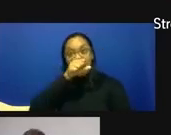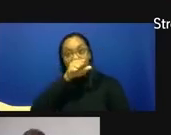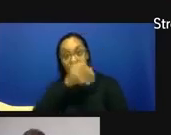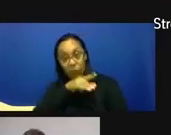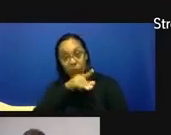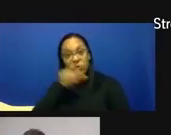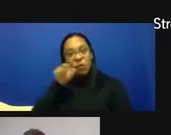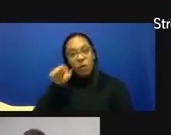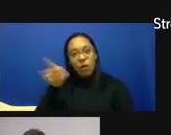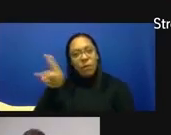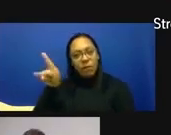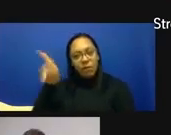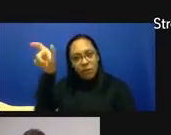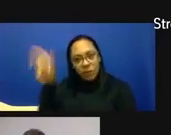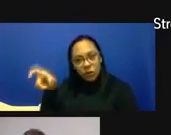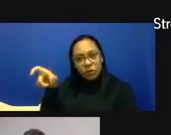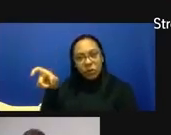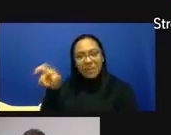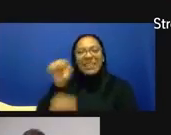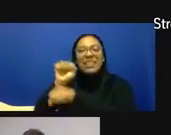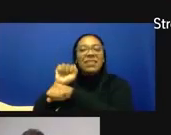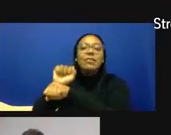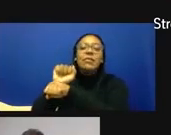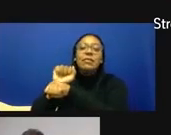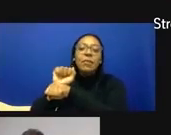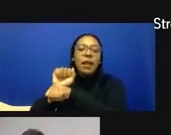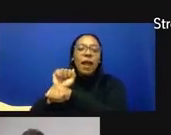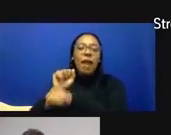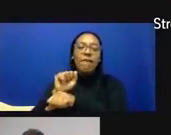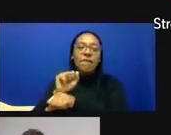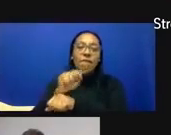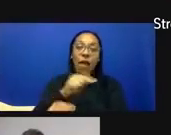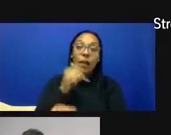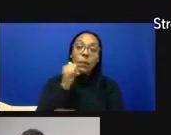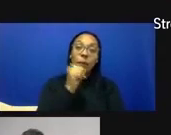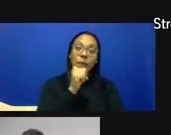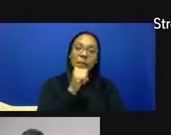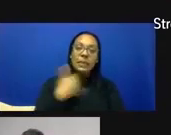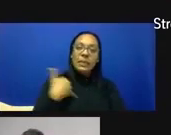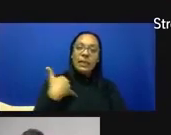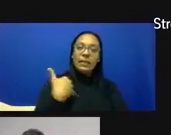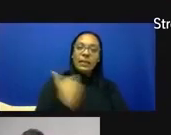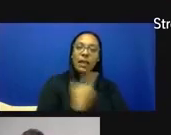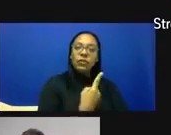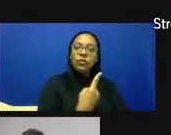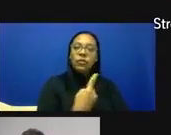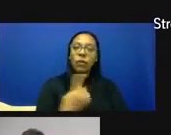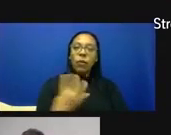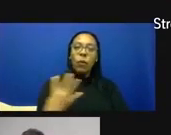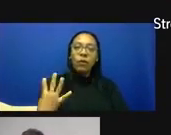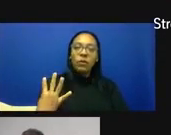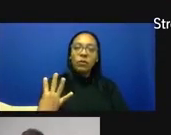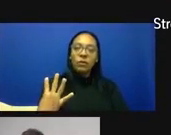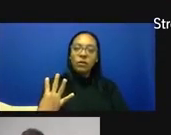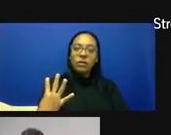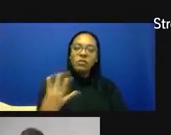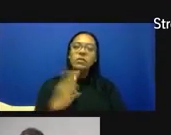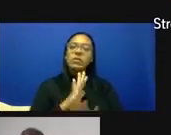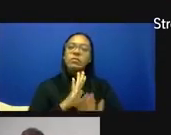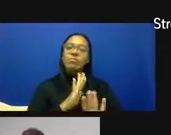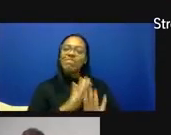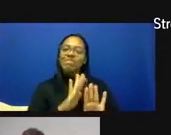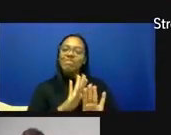esperavam elas completarem 14 anos para começar a flertar com ela, porque tem